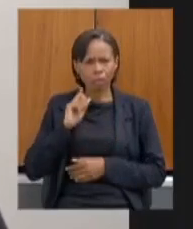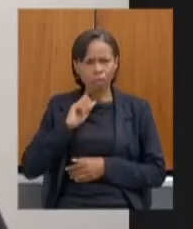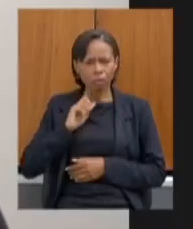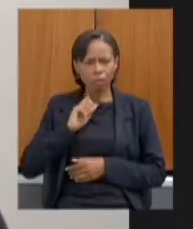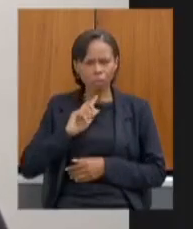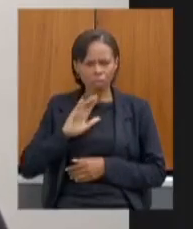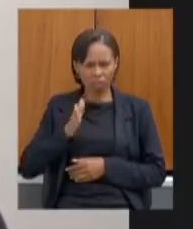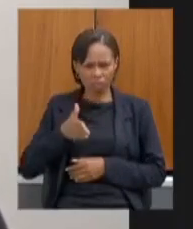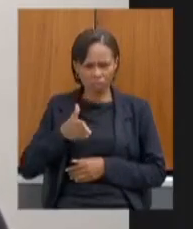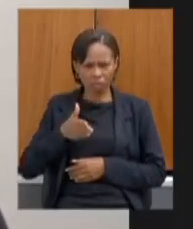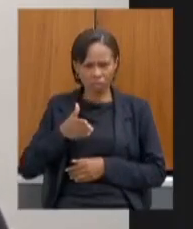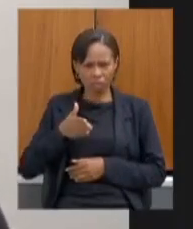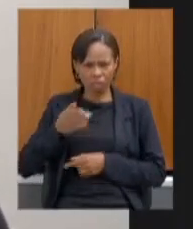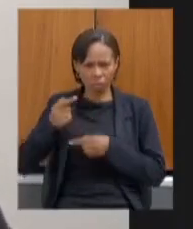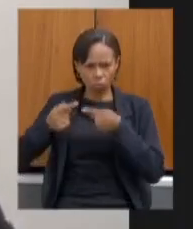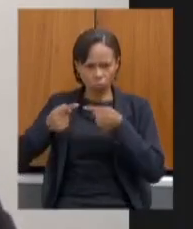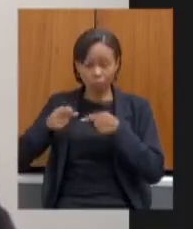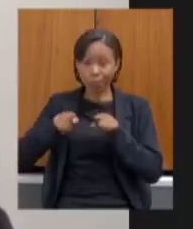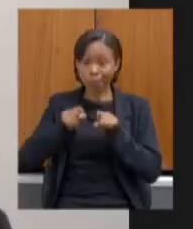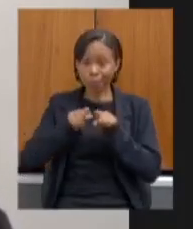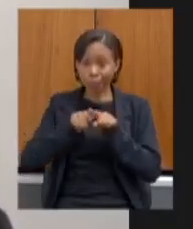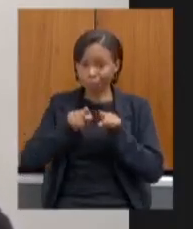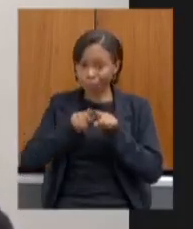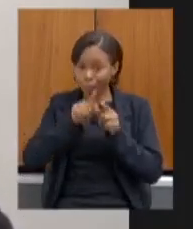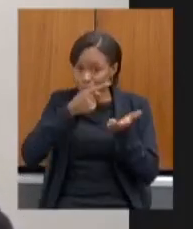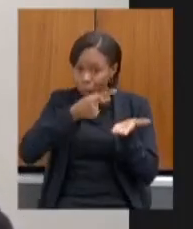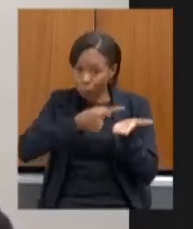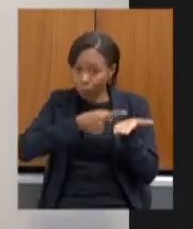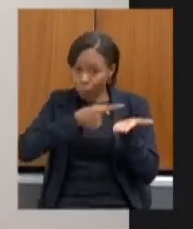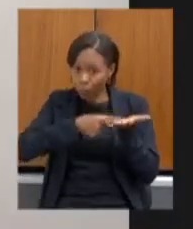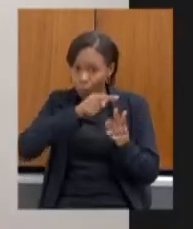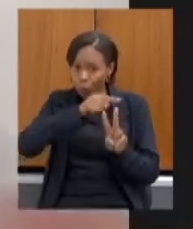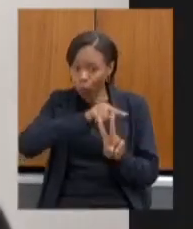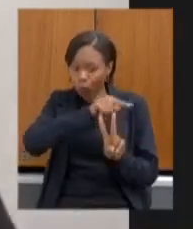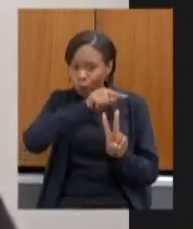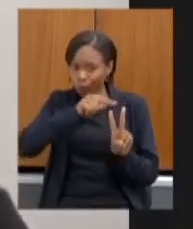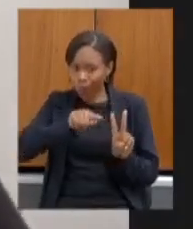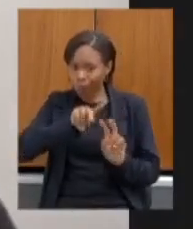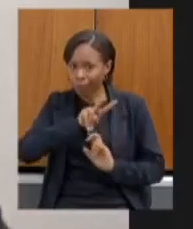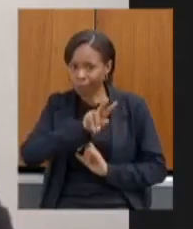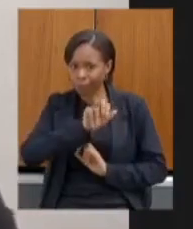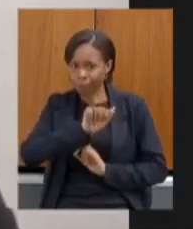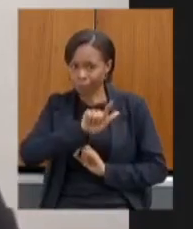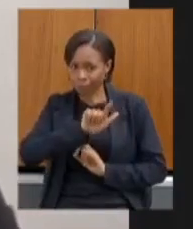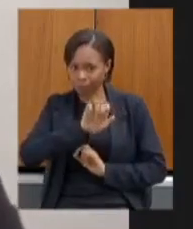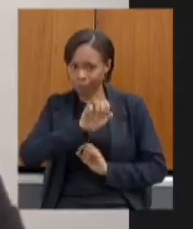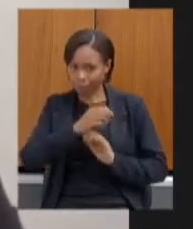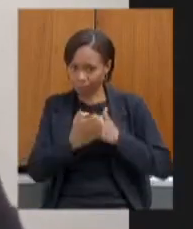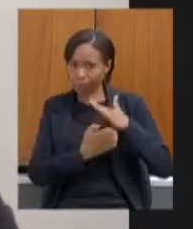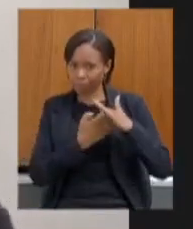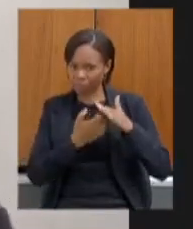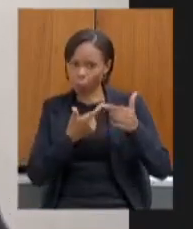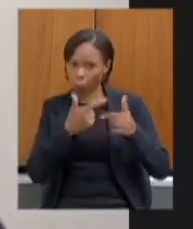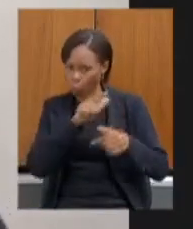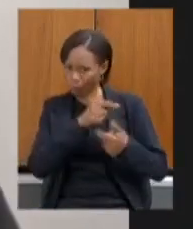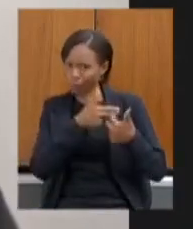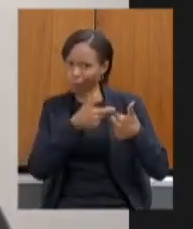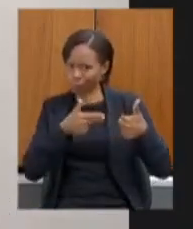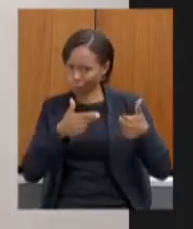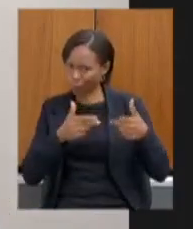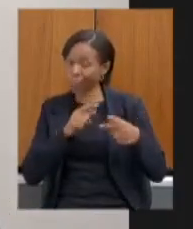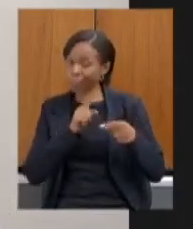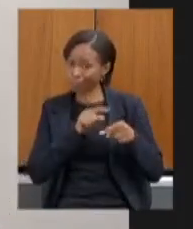do acordo com a Vale, que é uma outra questão, que eu comento depois, nos dois minutos finais, que nos